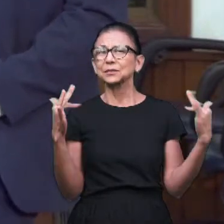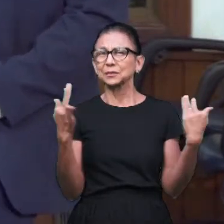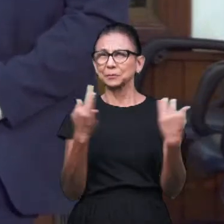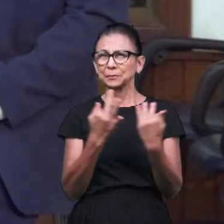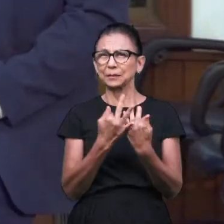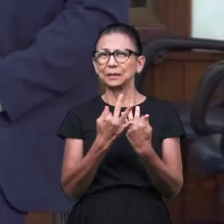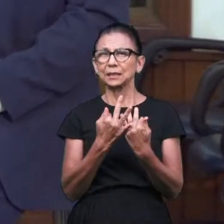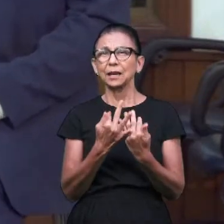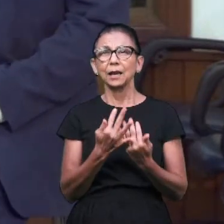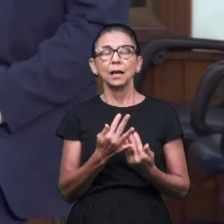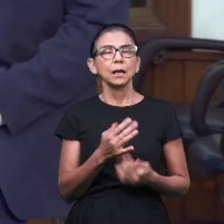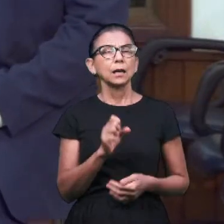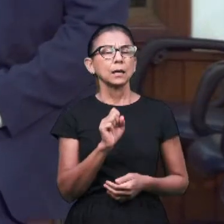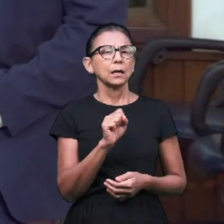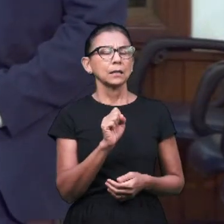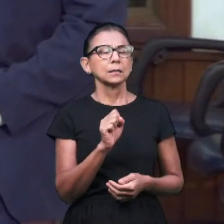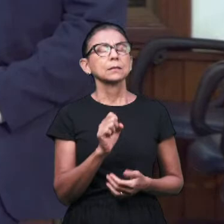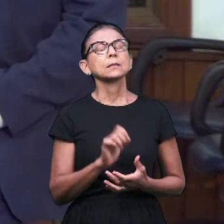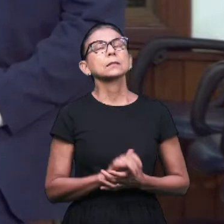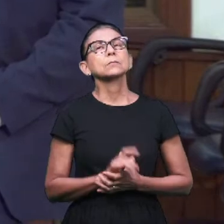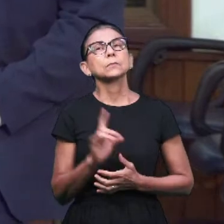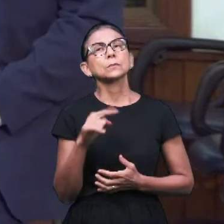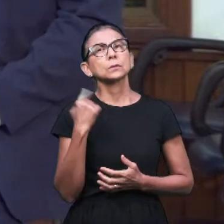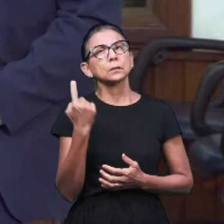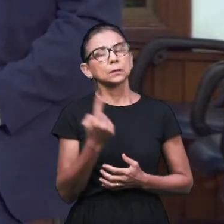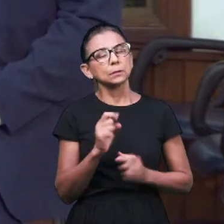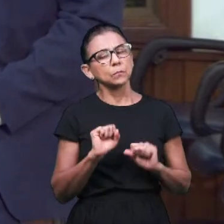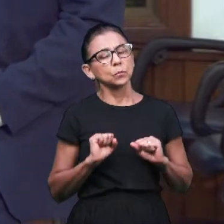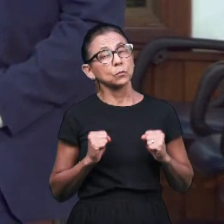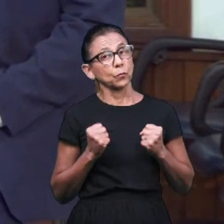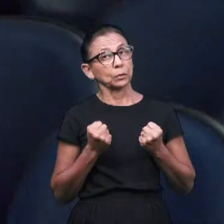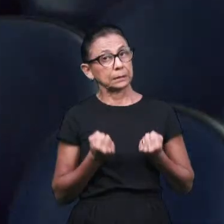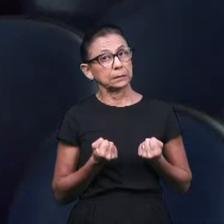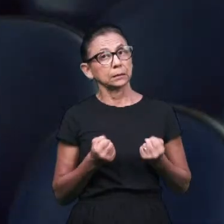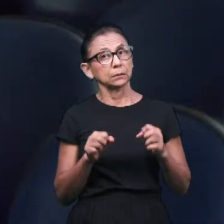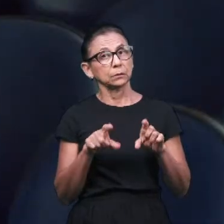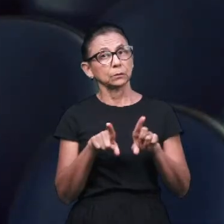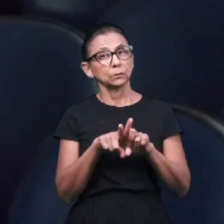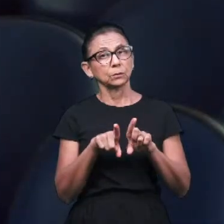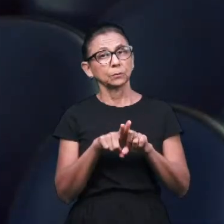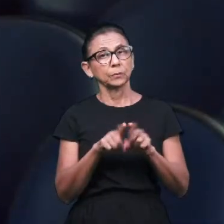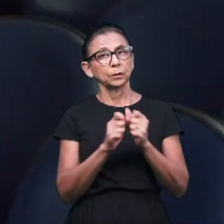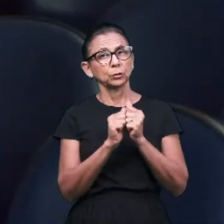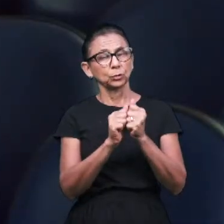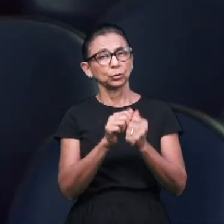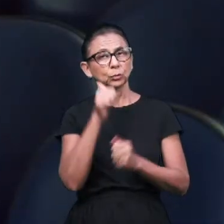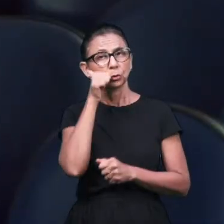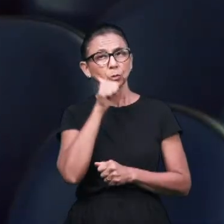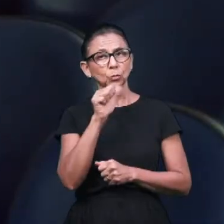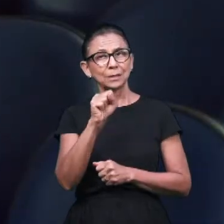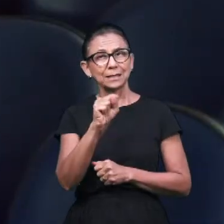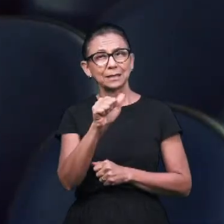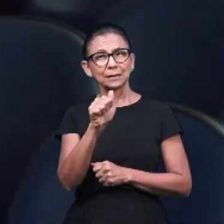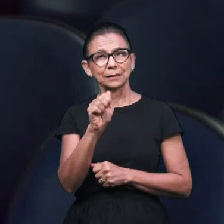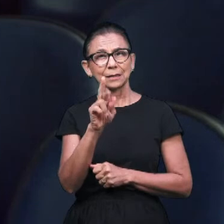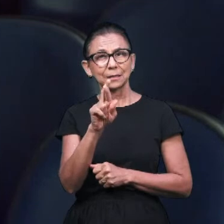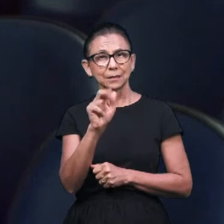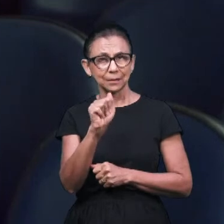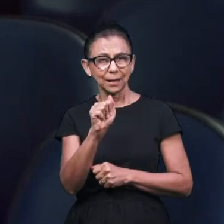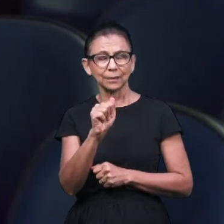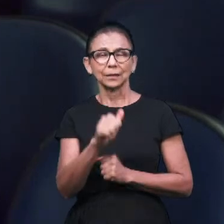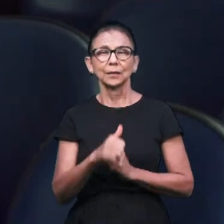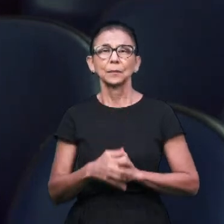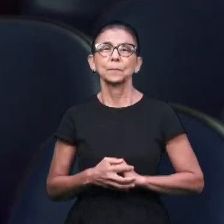Nós estamos trabalhando, para com a irmã Sara. A Sara está vamos trabalhar junto para fazer um livro que vai abordar a